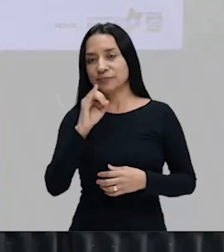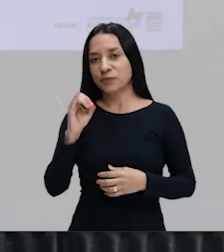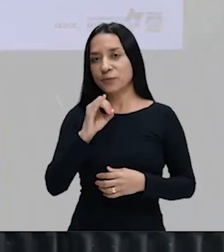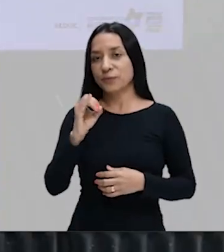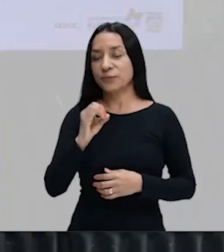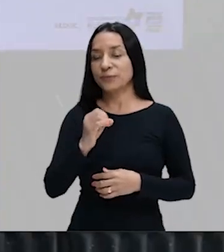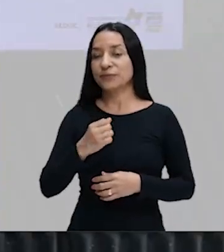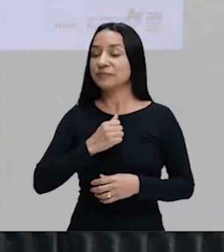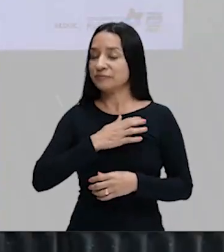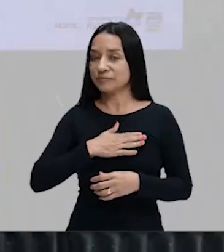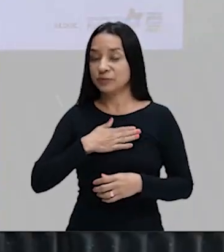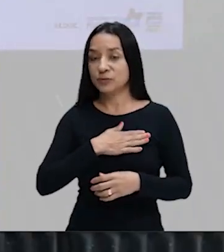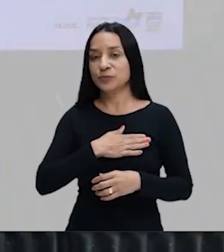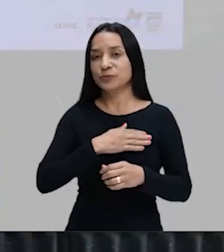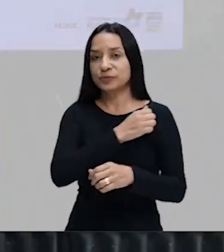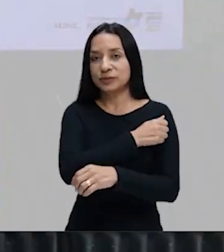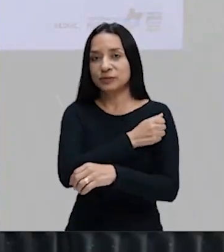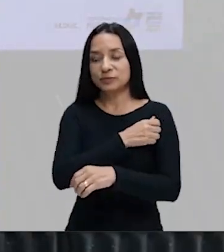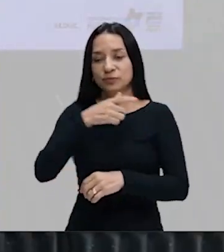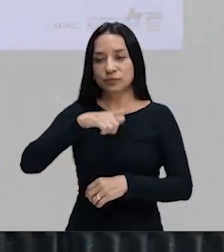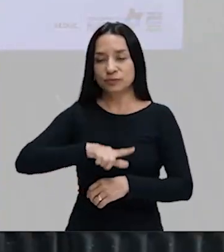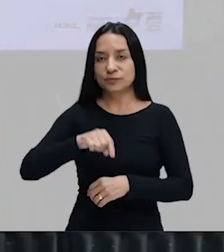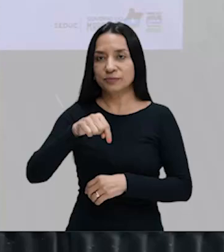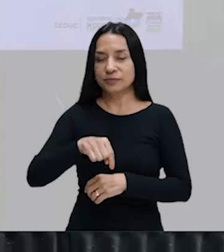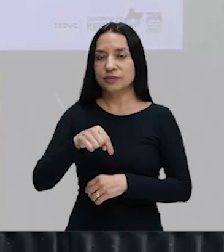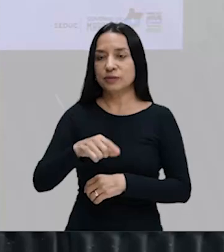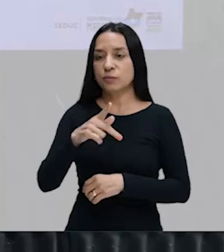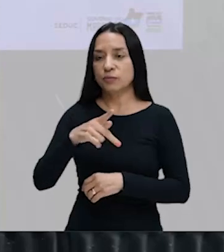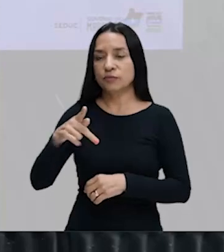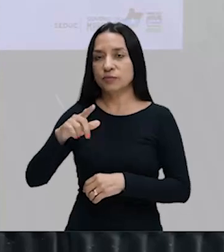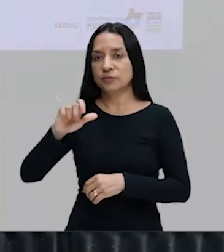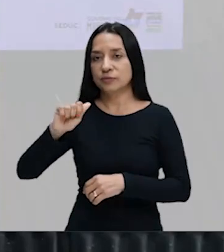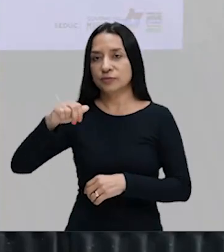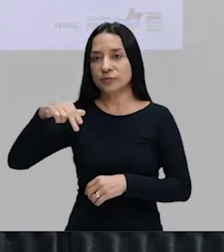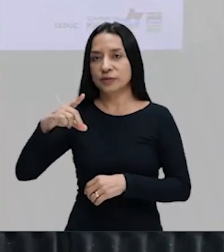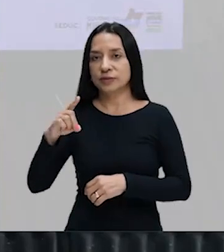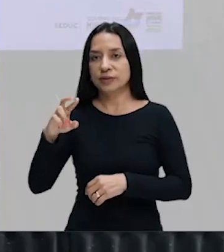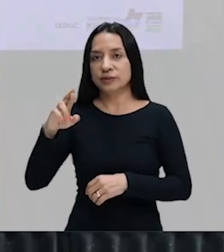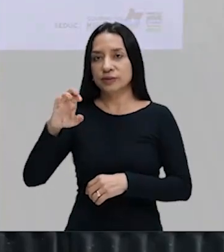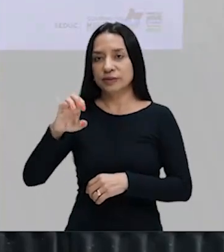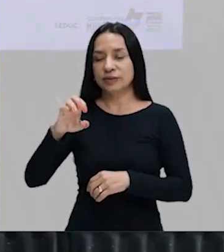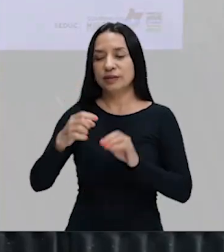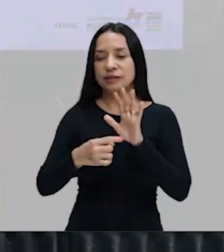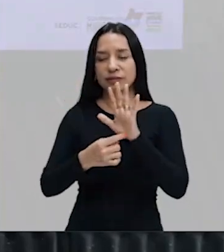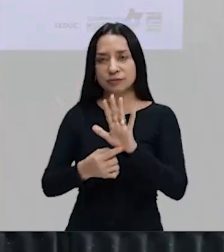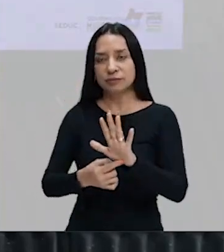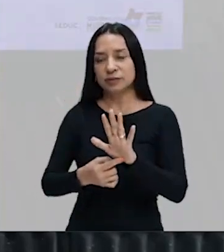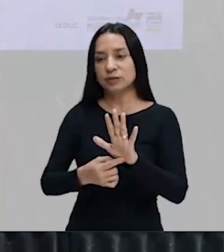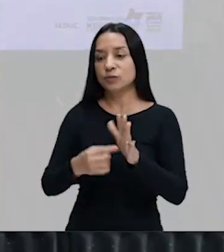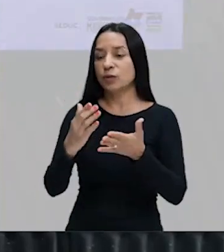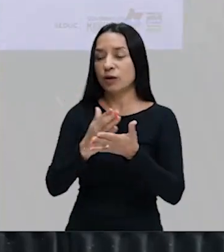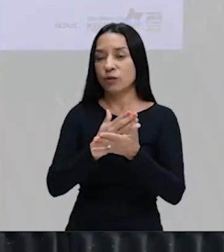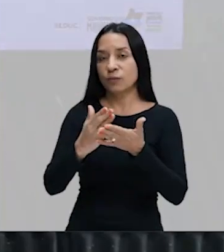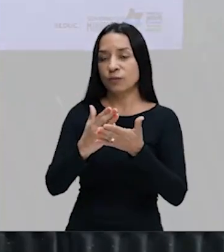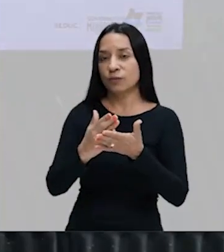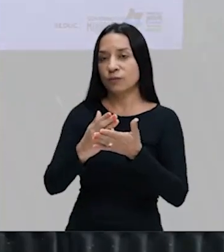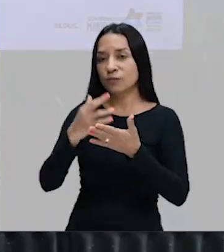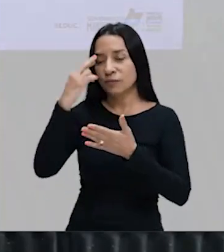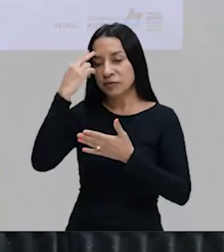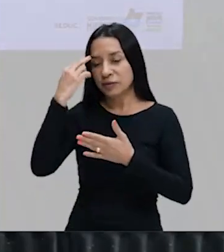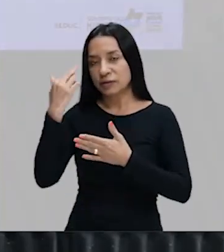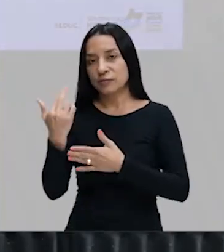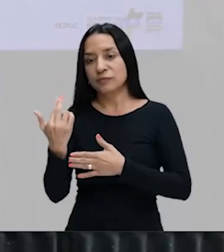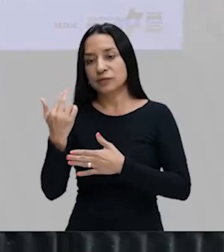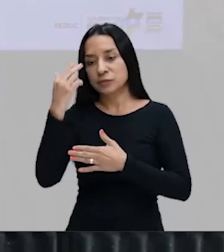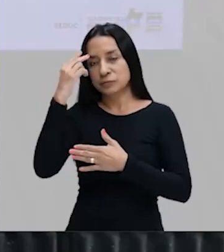Fala, meus queridos alunos, mais uma vez aqui com vocês, professor André Luiz, trazendo algumas reflexões sobre a área de filosofia, dessa vez em forma de exercícios. Claro que nós